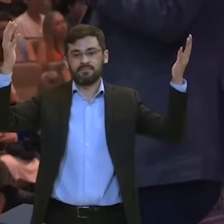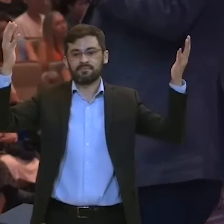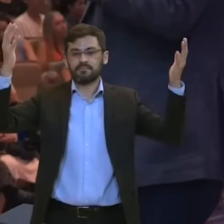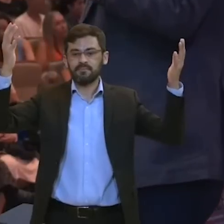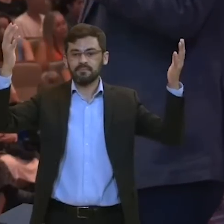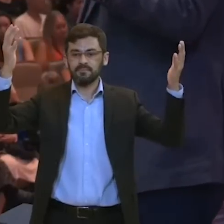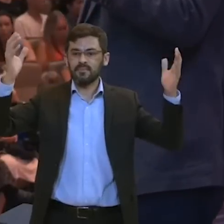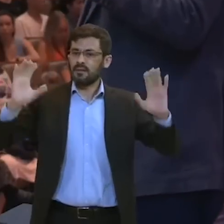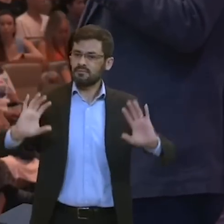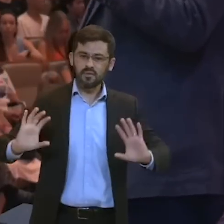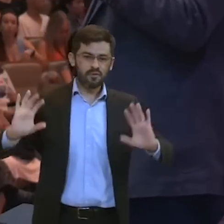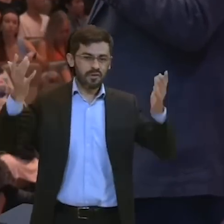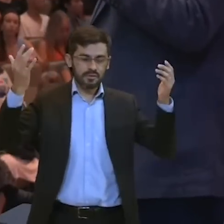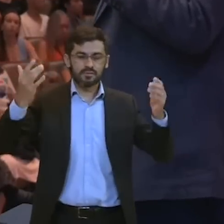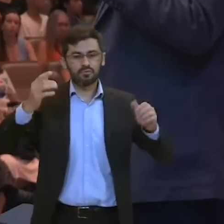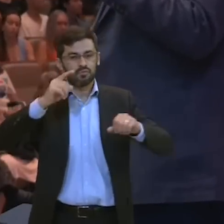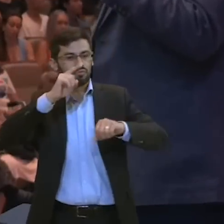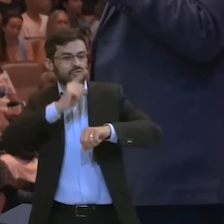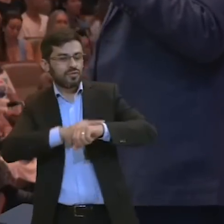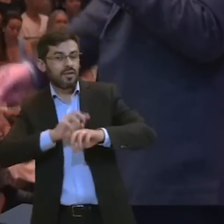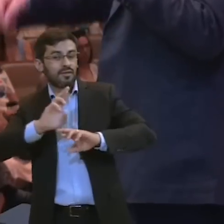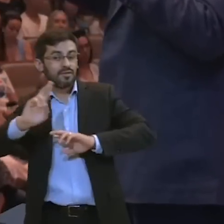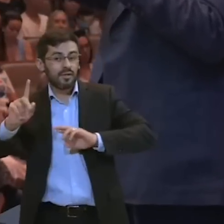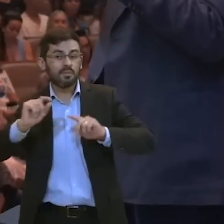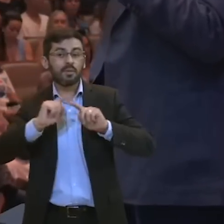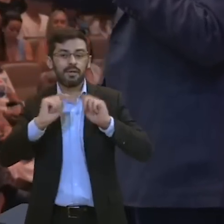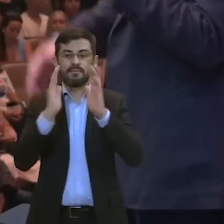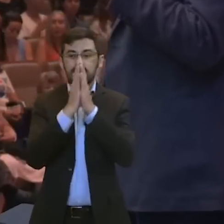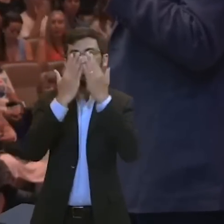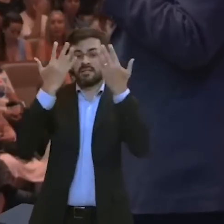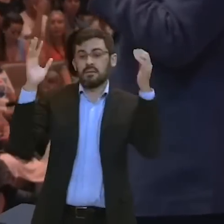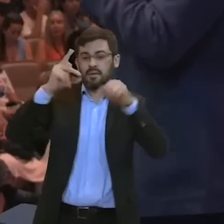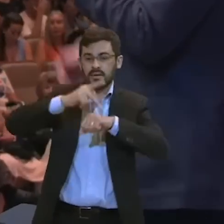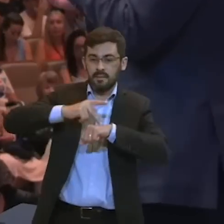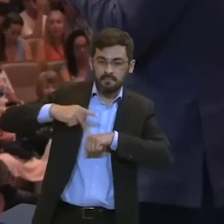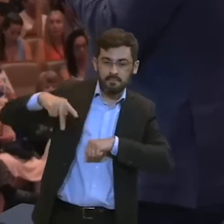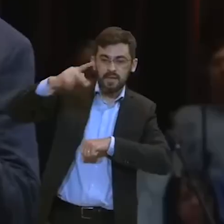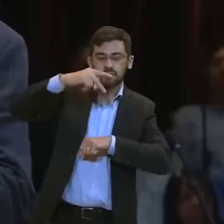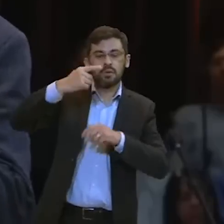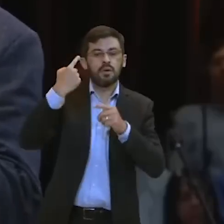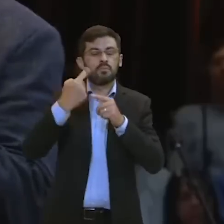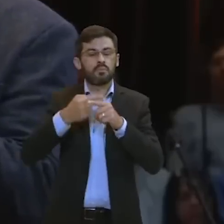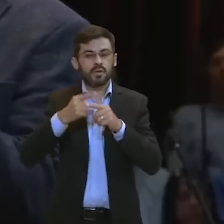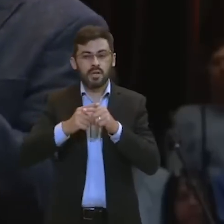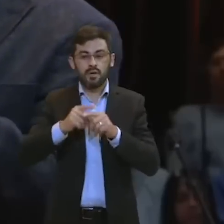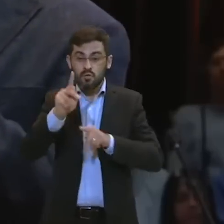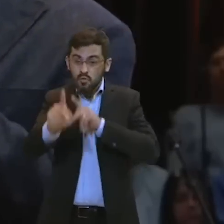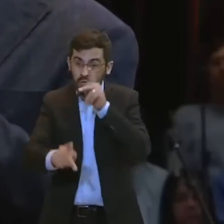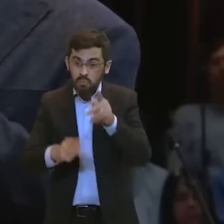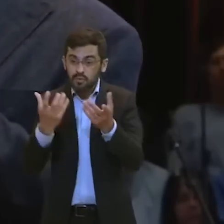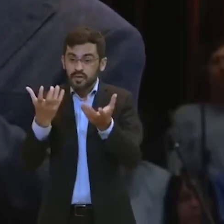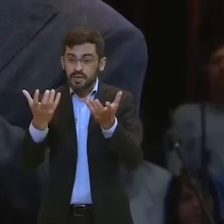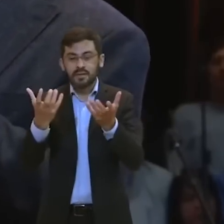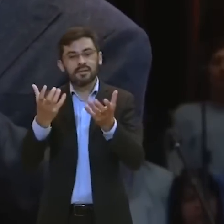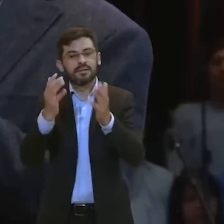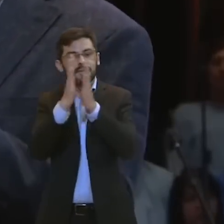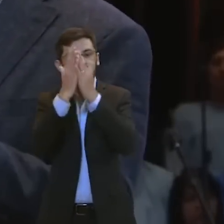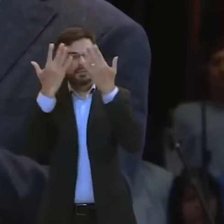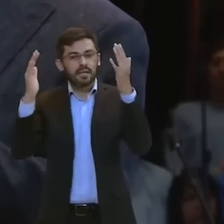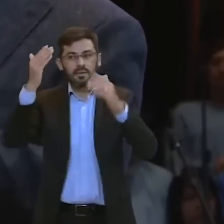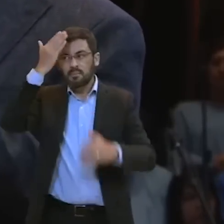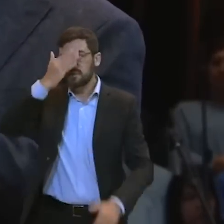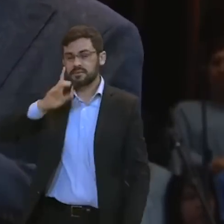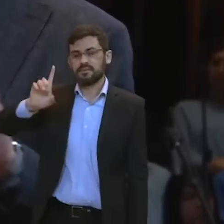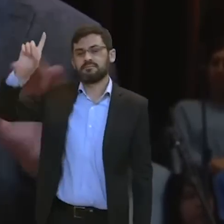atrasada, fora de data, para celebrar a Páscoa do Senhor, porque o povo queria celebrar a presença de